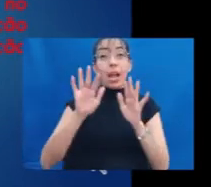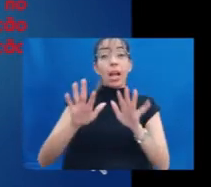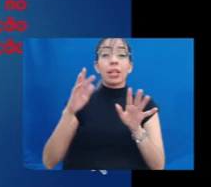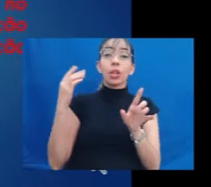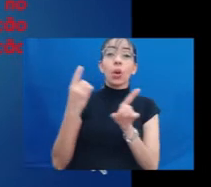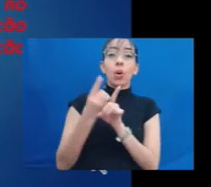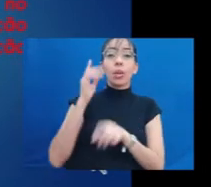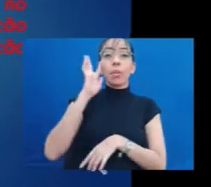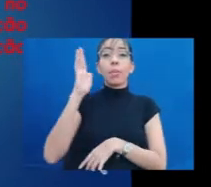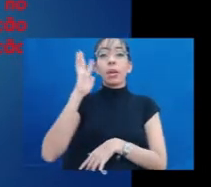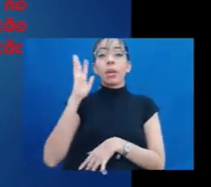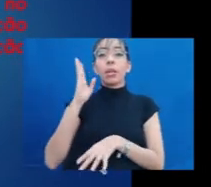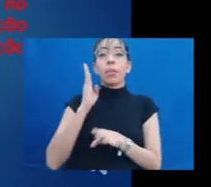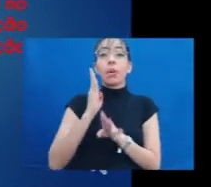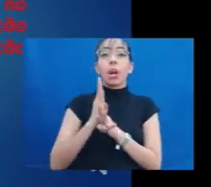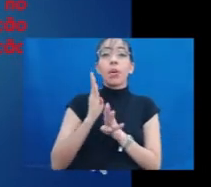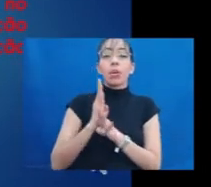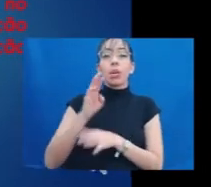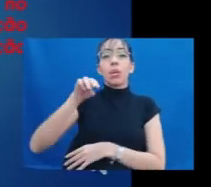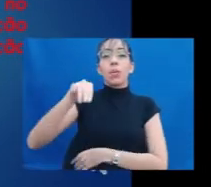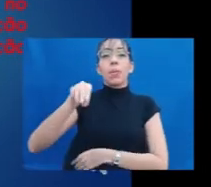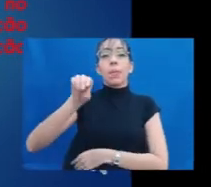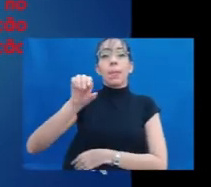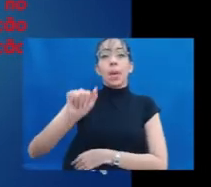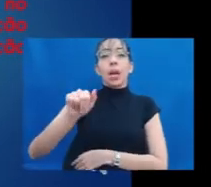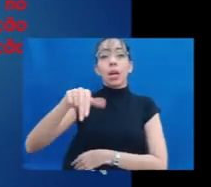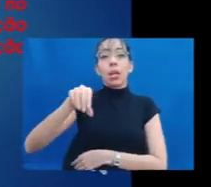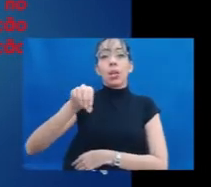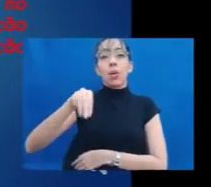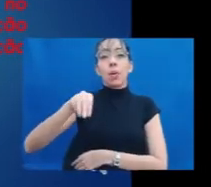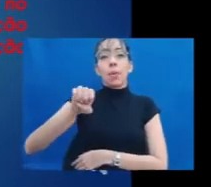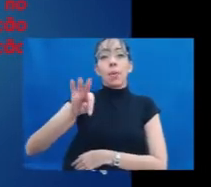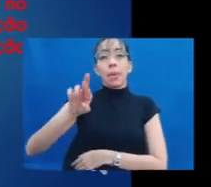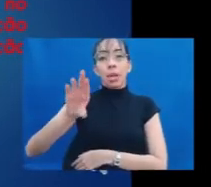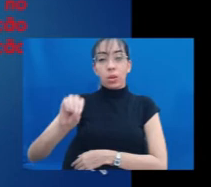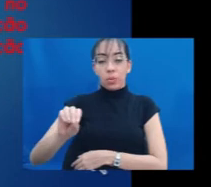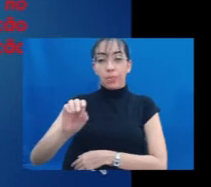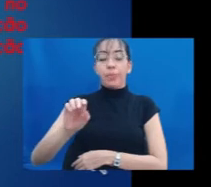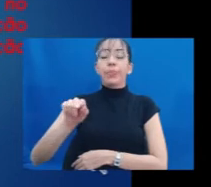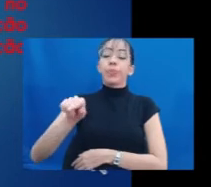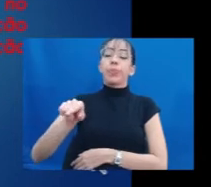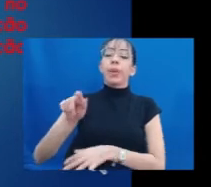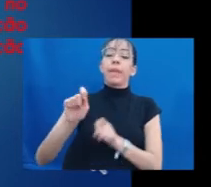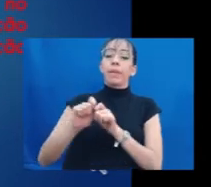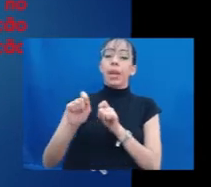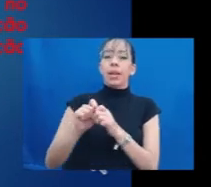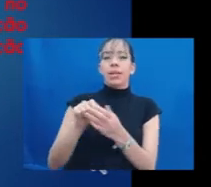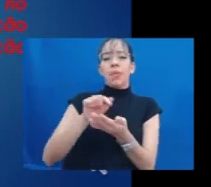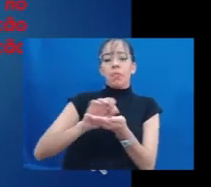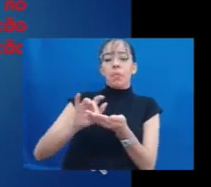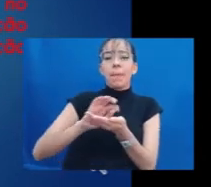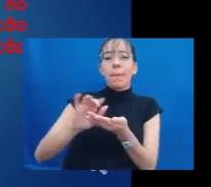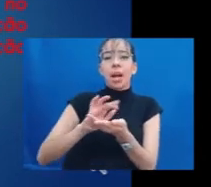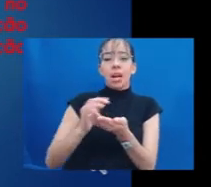sido provocada por uma faísca do manômetro digital, que na realidade não era projetado para o uso desses gases